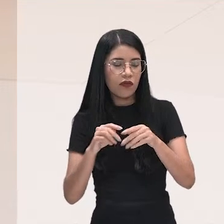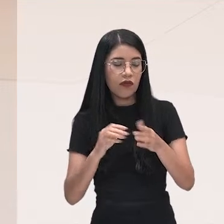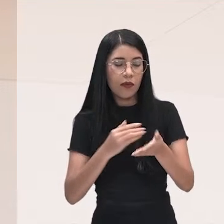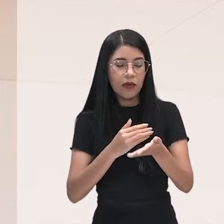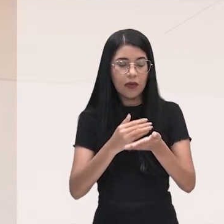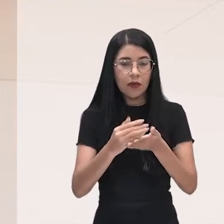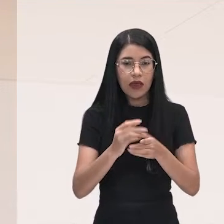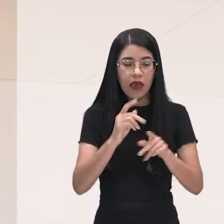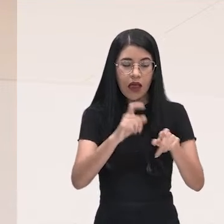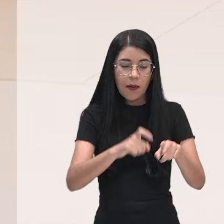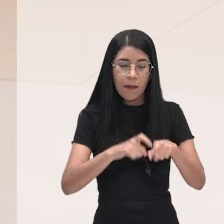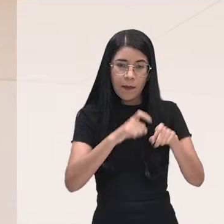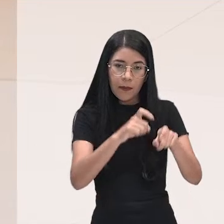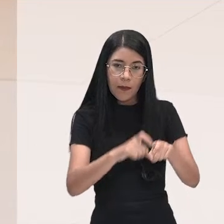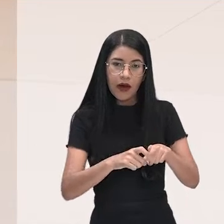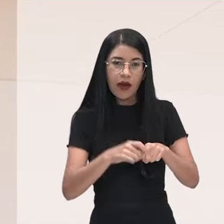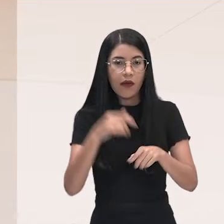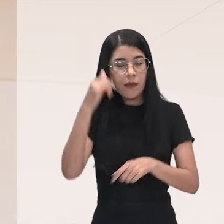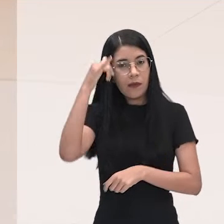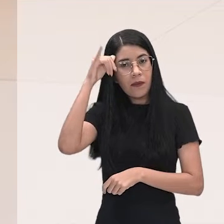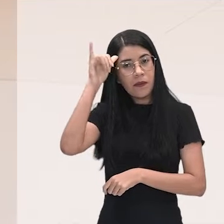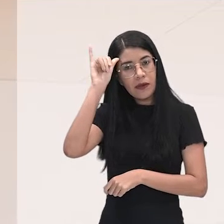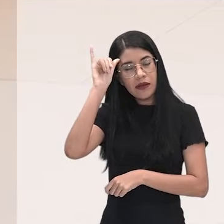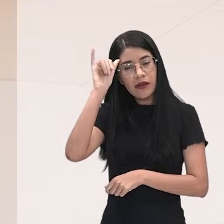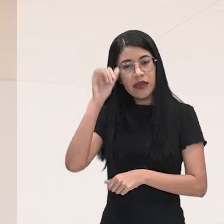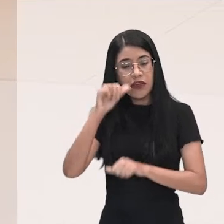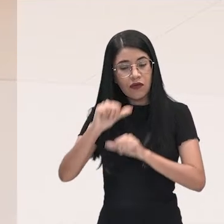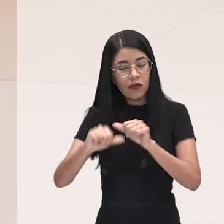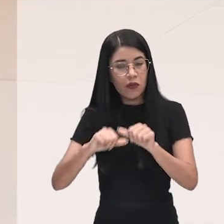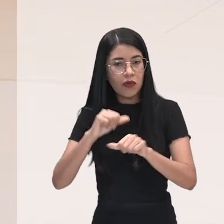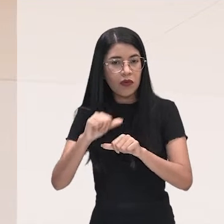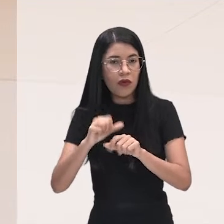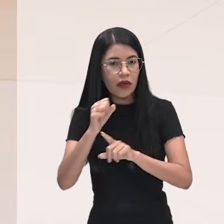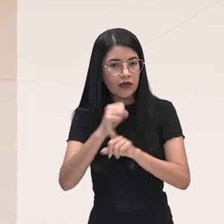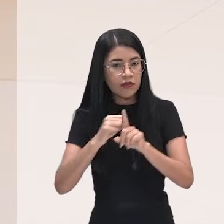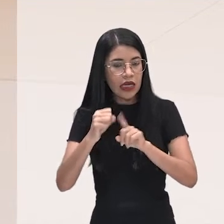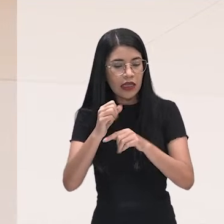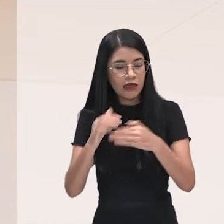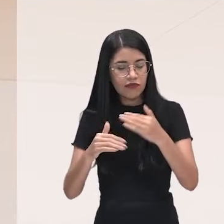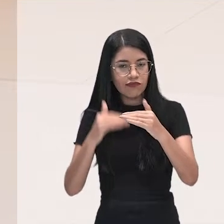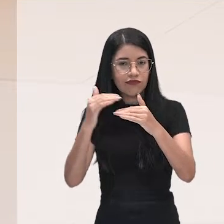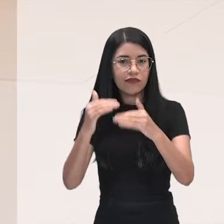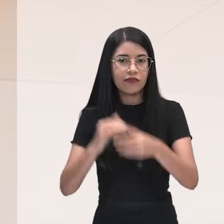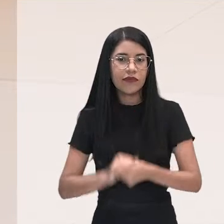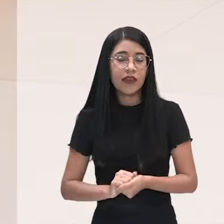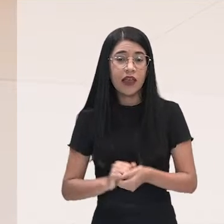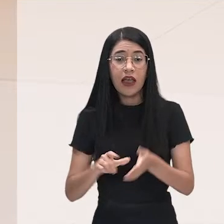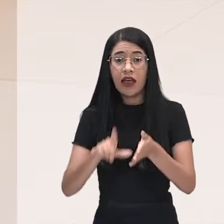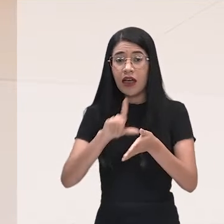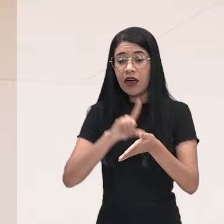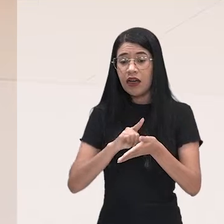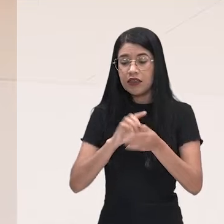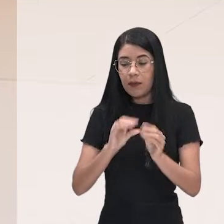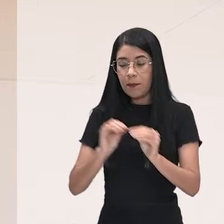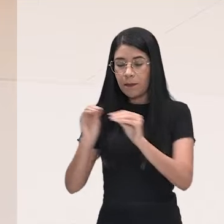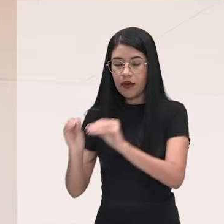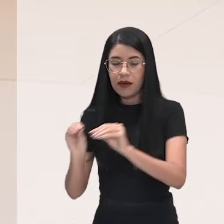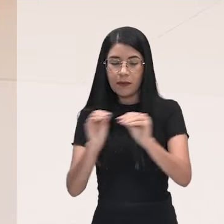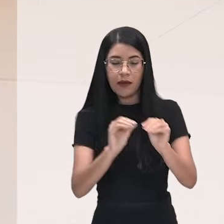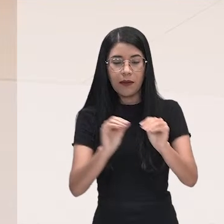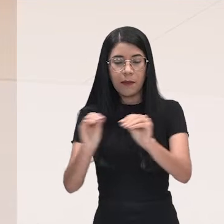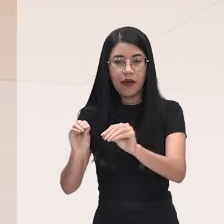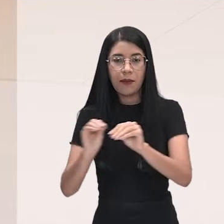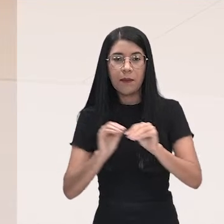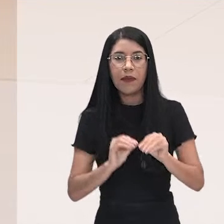se fixar em um determinado lugar, tá bom? E como a base da migração era a